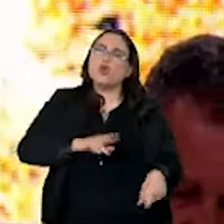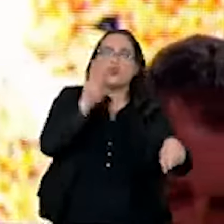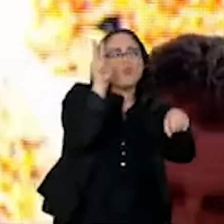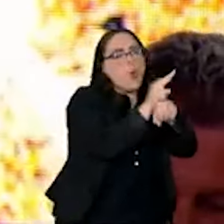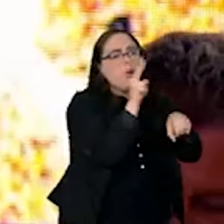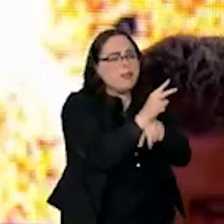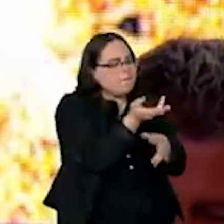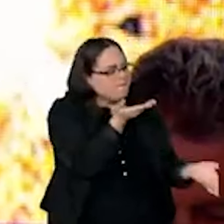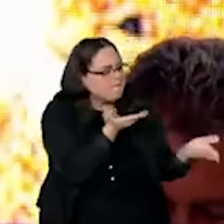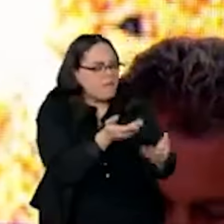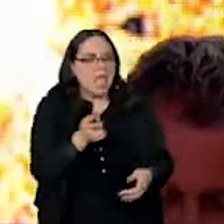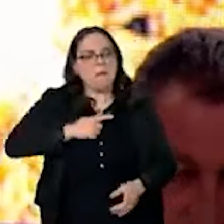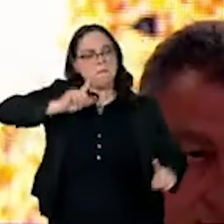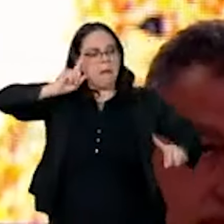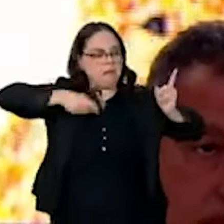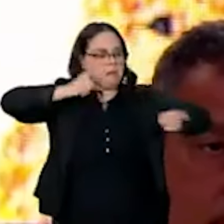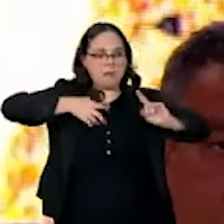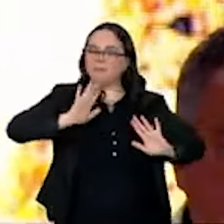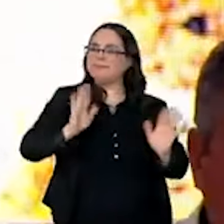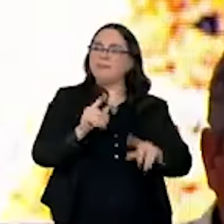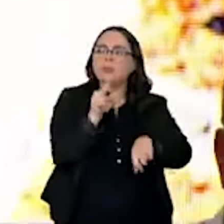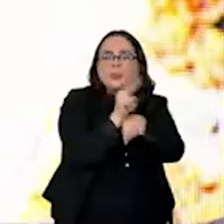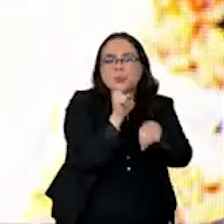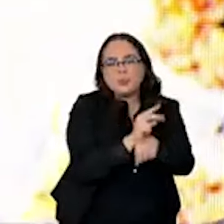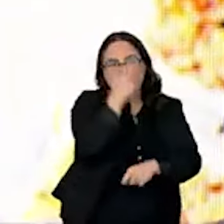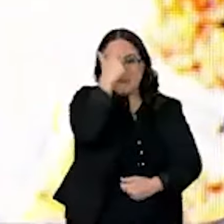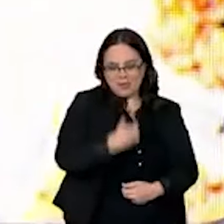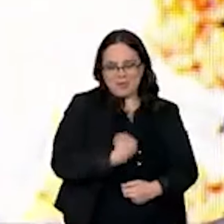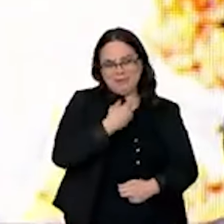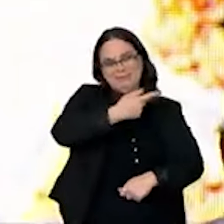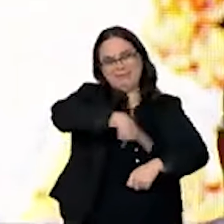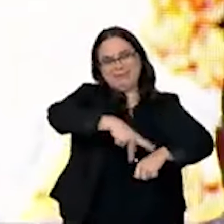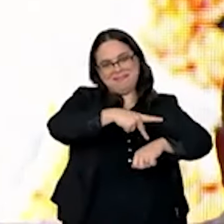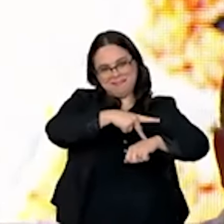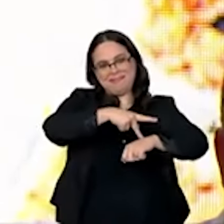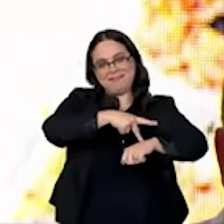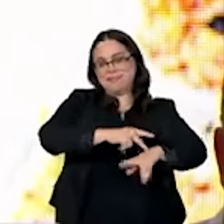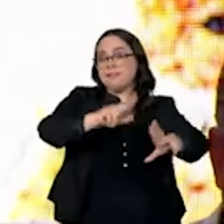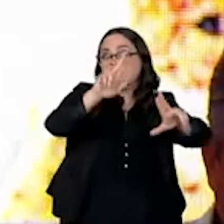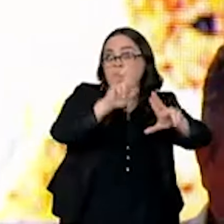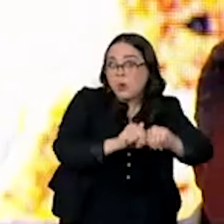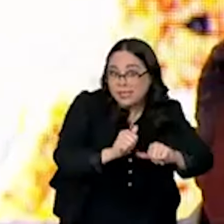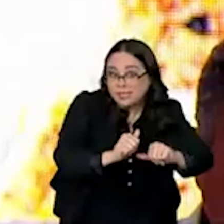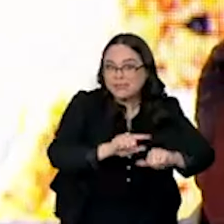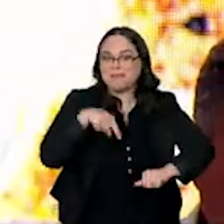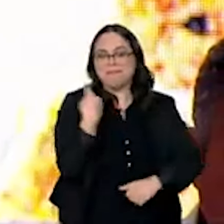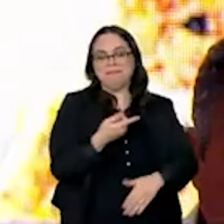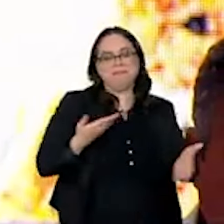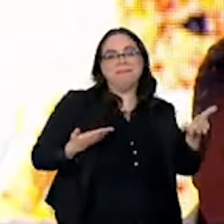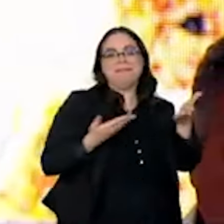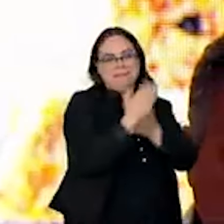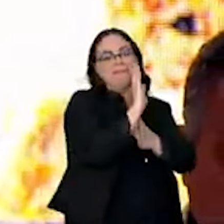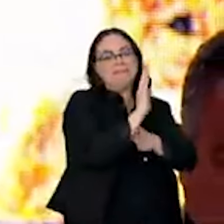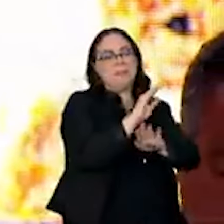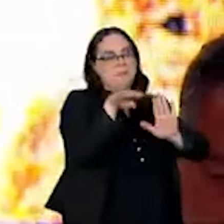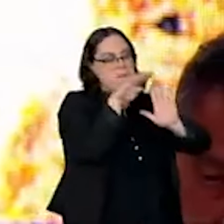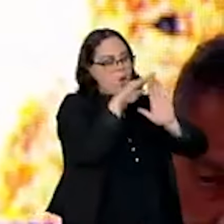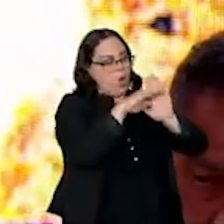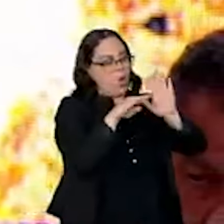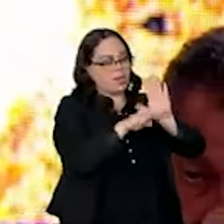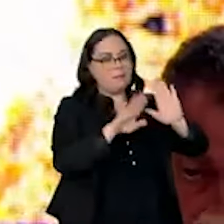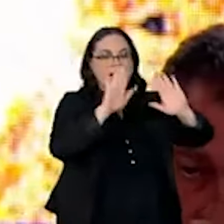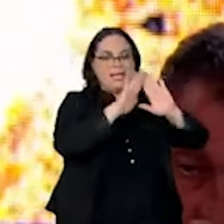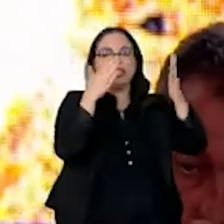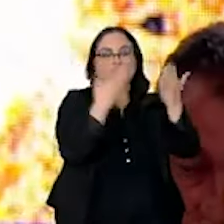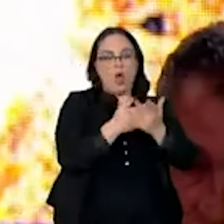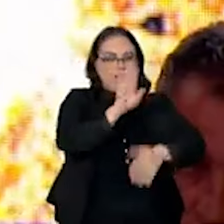Eu não governo, eu cuido das pessoas desse país. É por isso que nós aprovamos o programa de escola